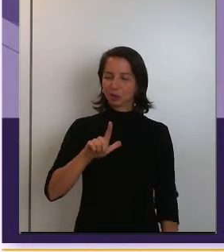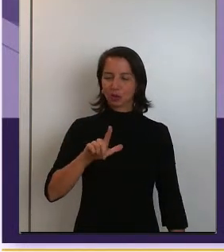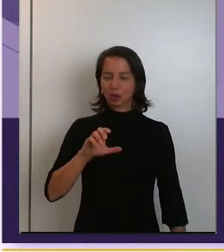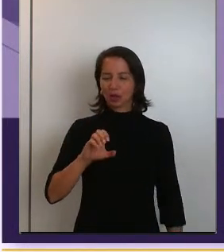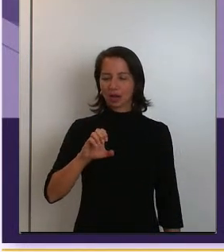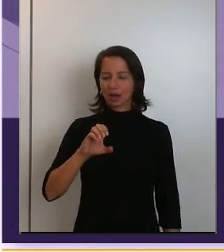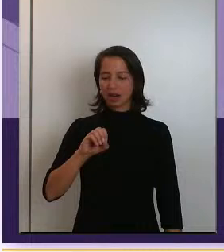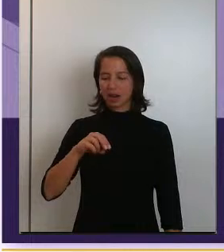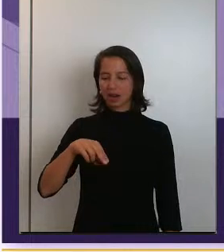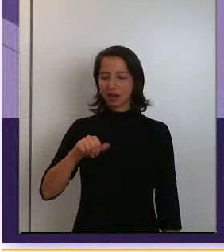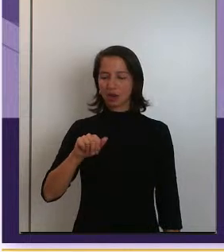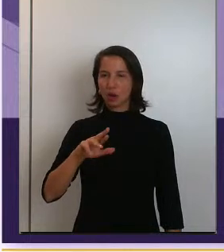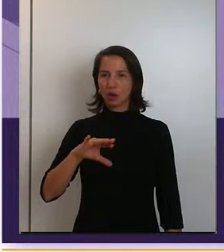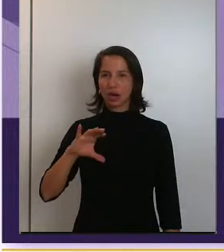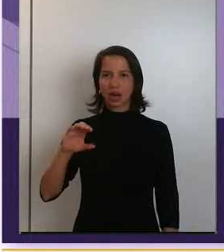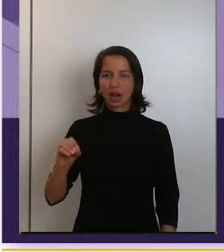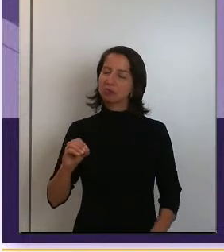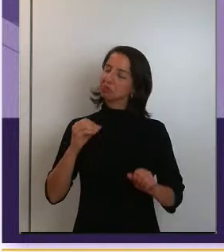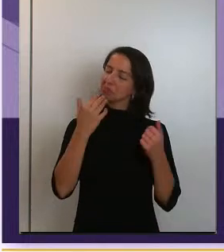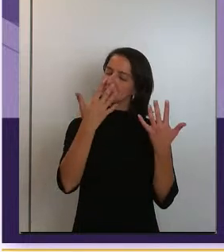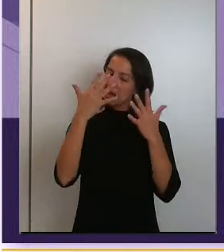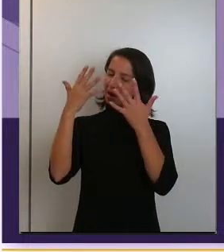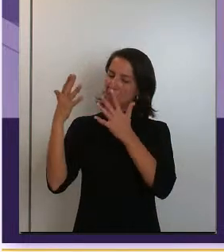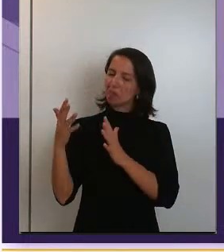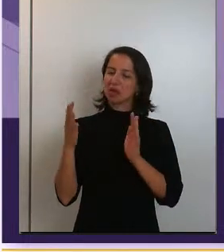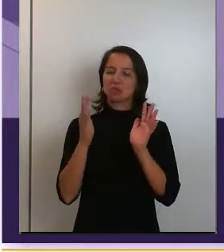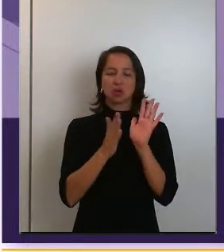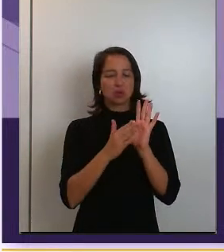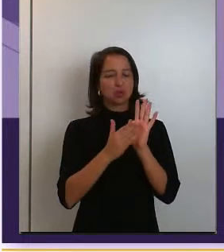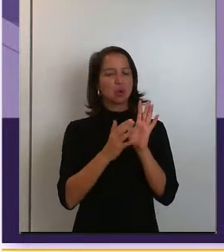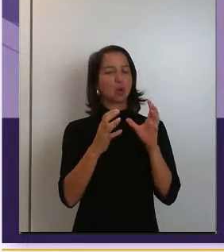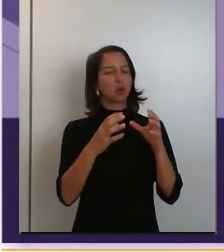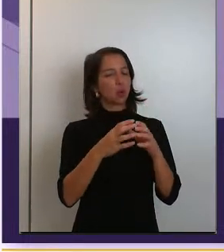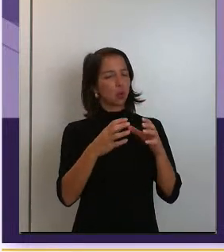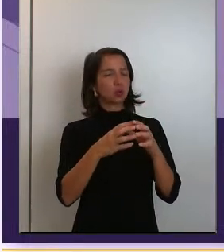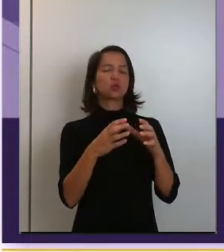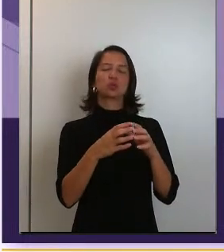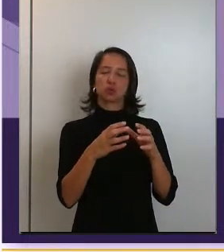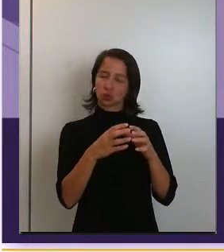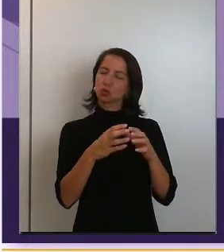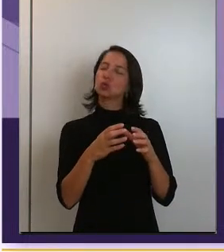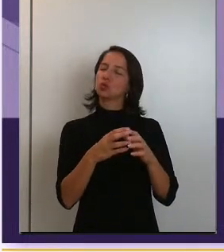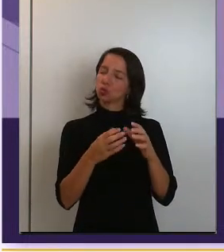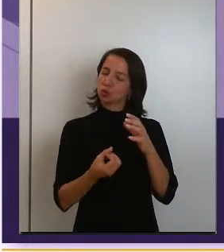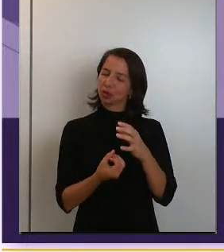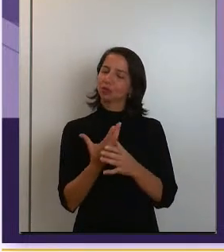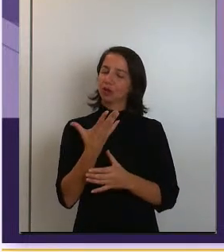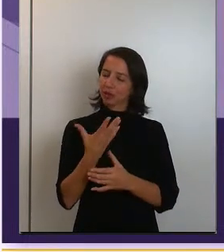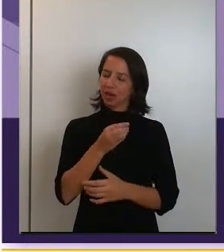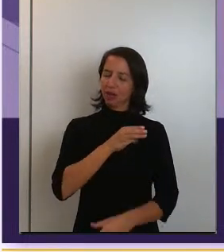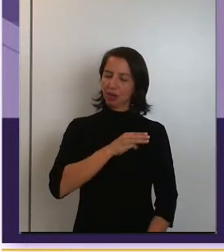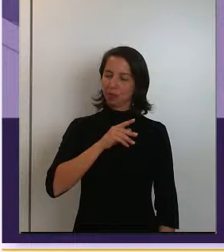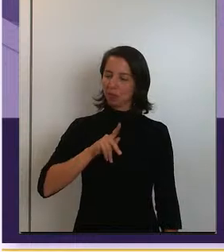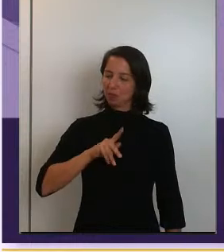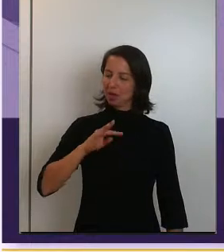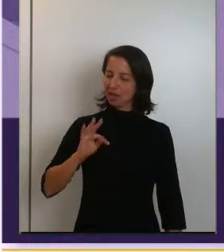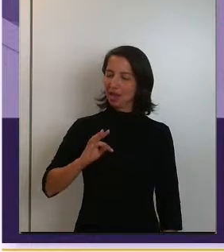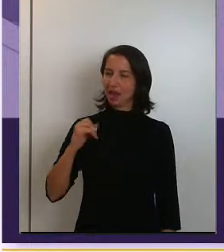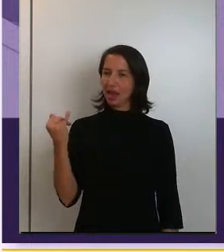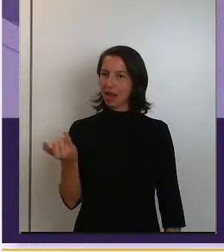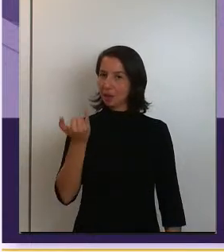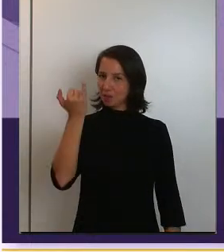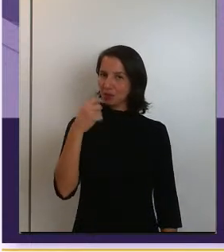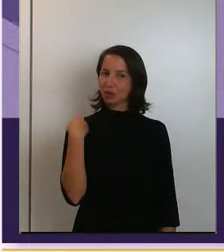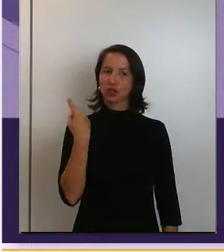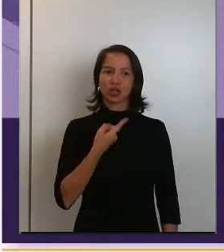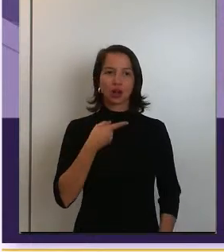ações e proposições que vocês elaboraram. É fundamental que a gente tenha esse apoio interinstitucional, porque o aleitamento